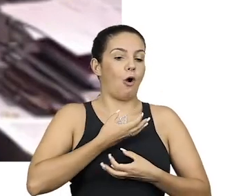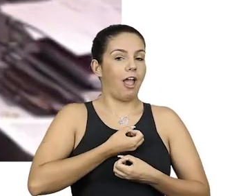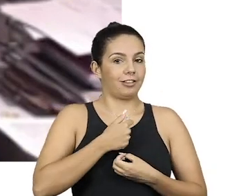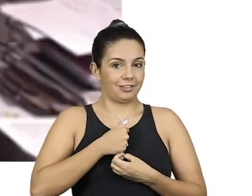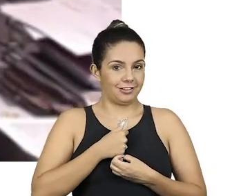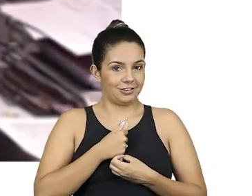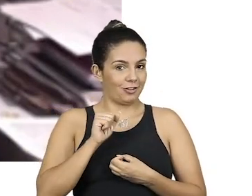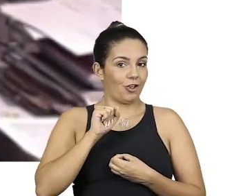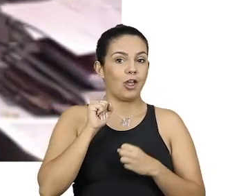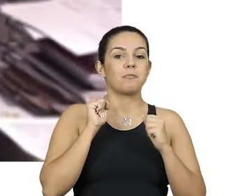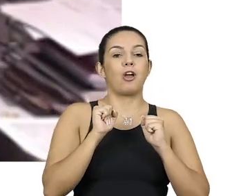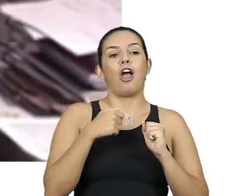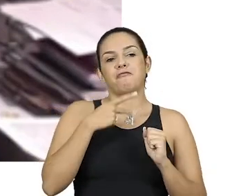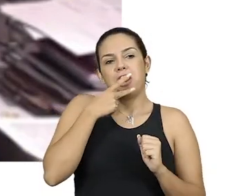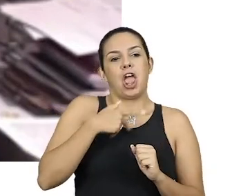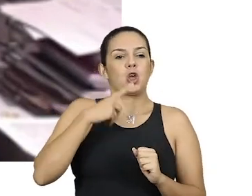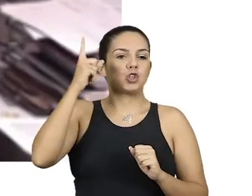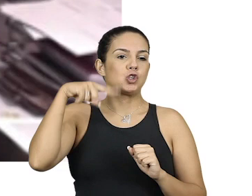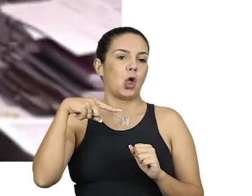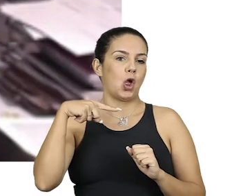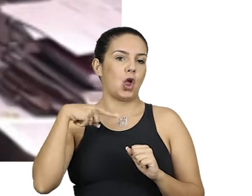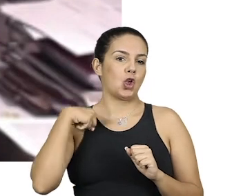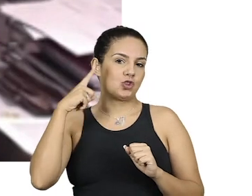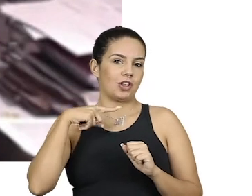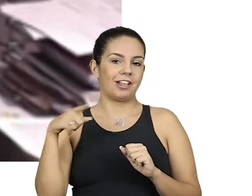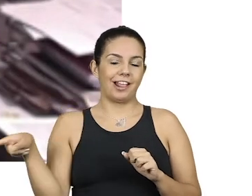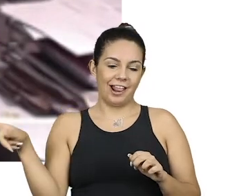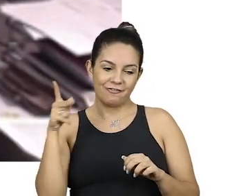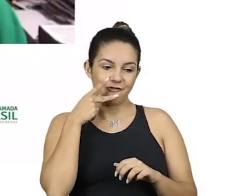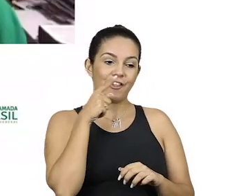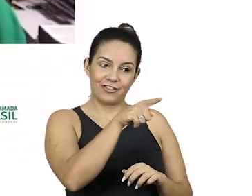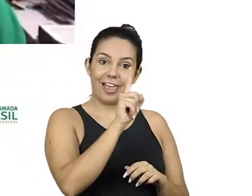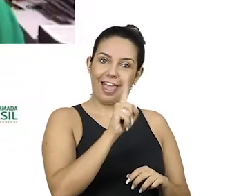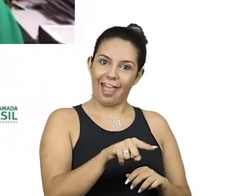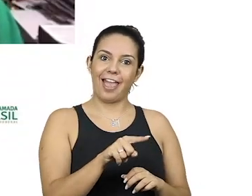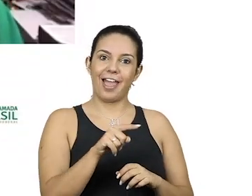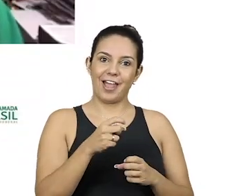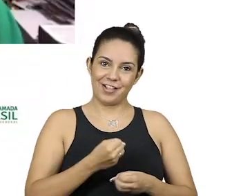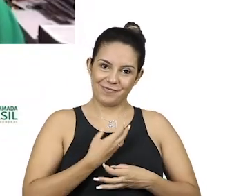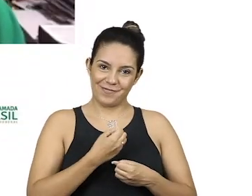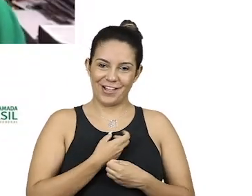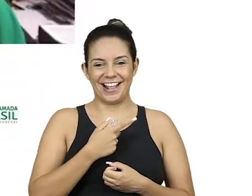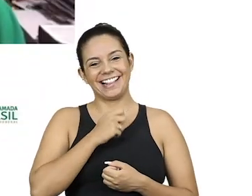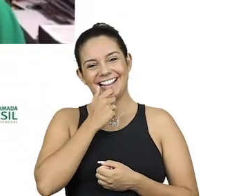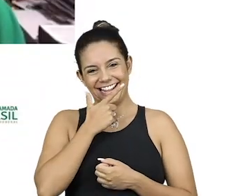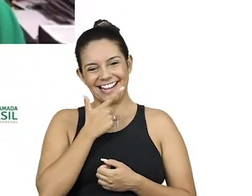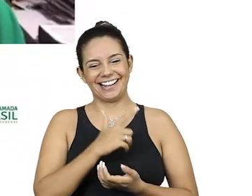pode dizer eu sou poeta. Então eu falo, você é poeta.